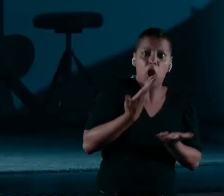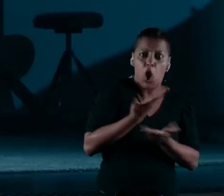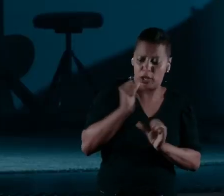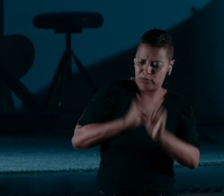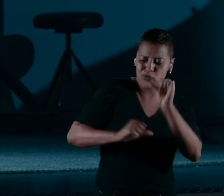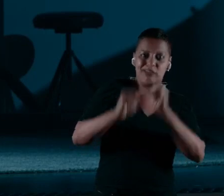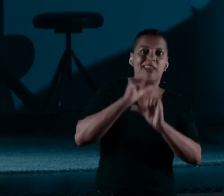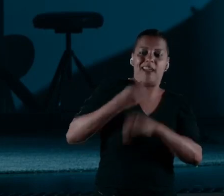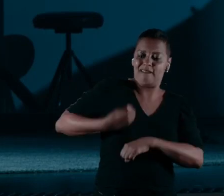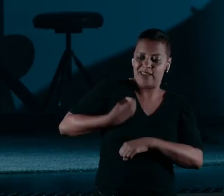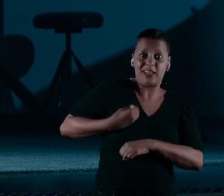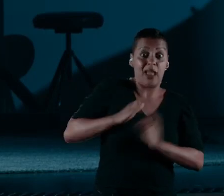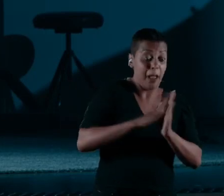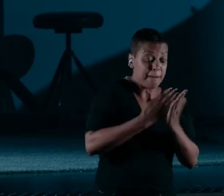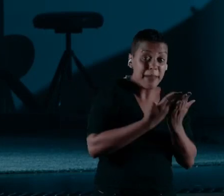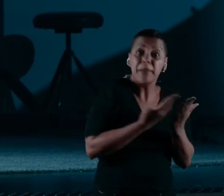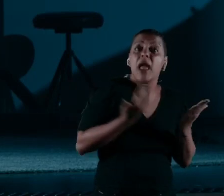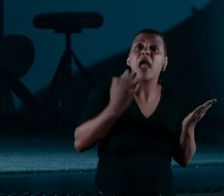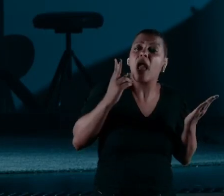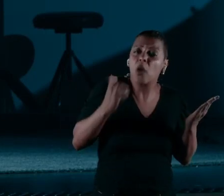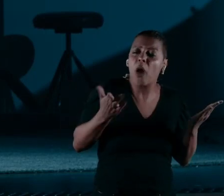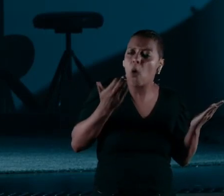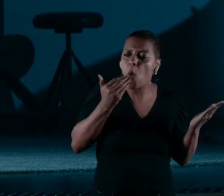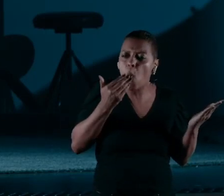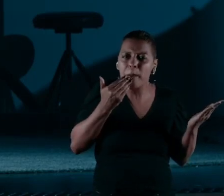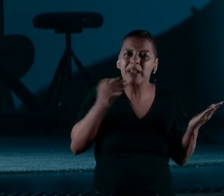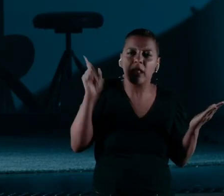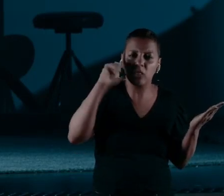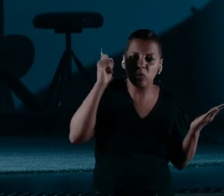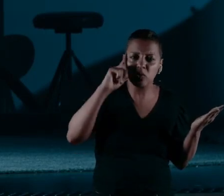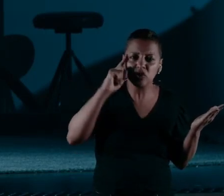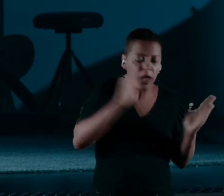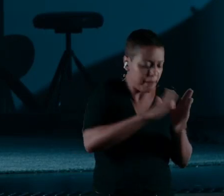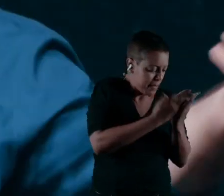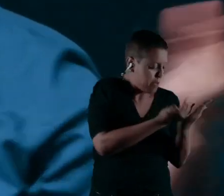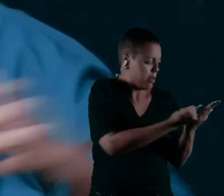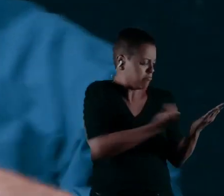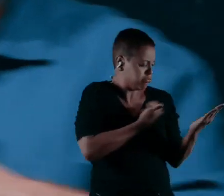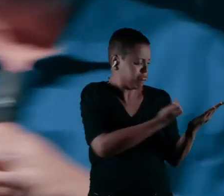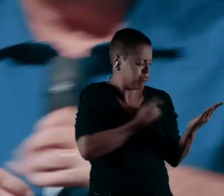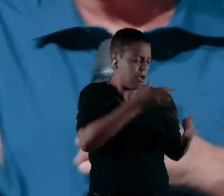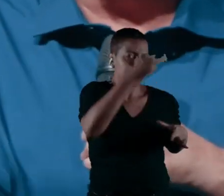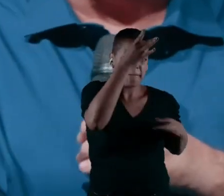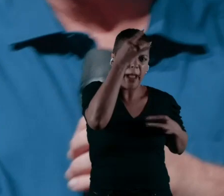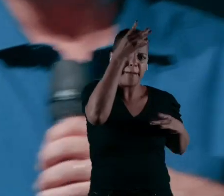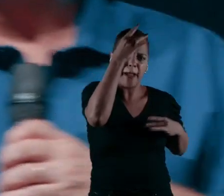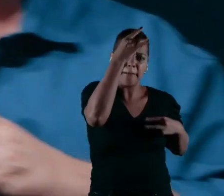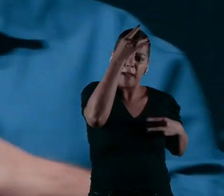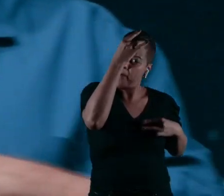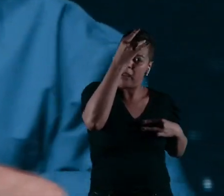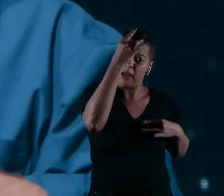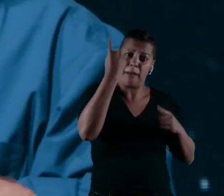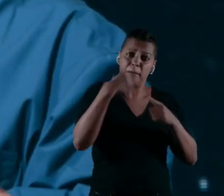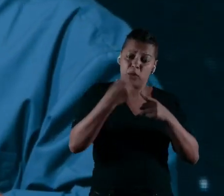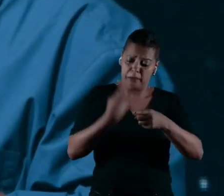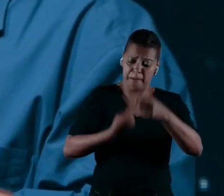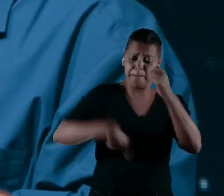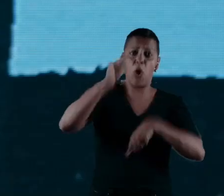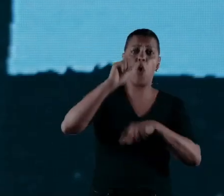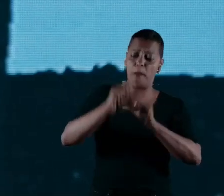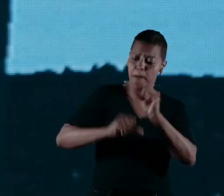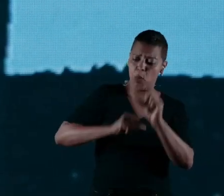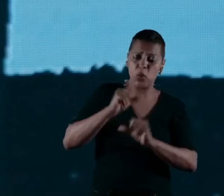precisa ser na nossa vida como um alimento diário. Porque o processo de transformação, ele não acontece de